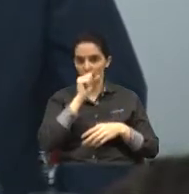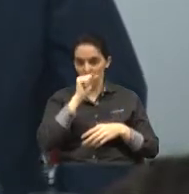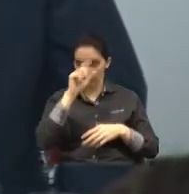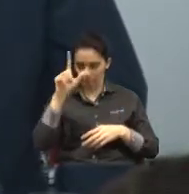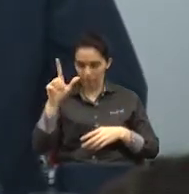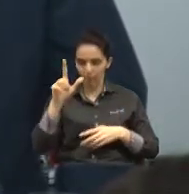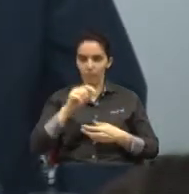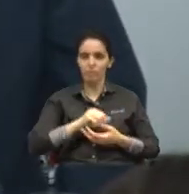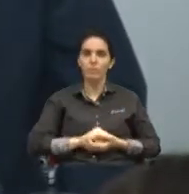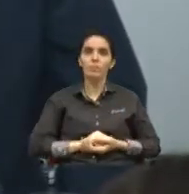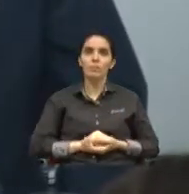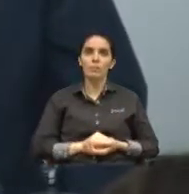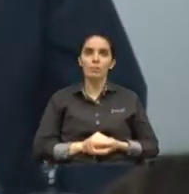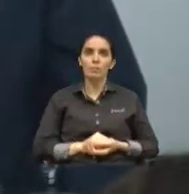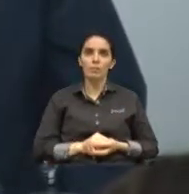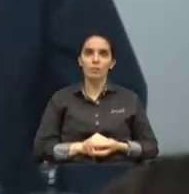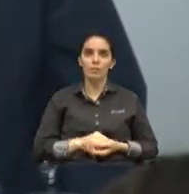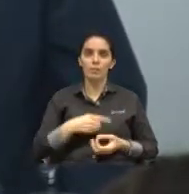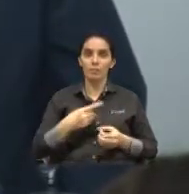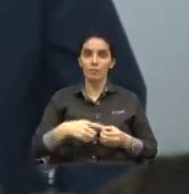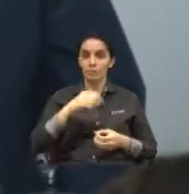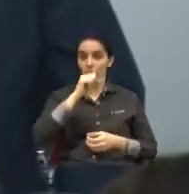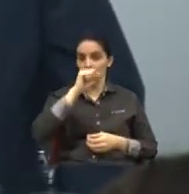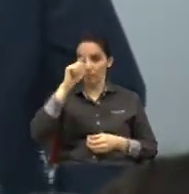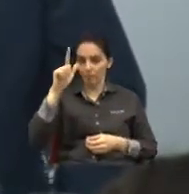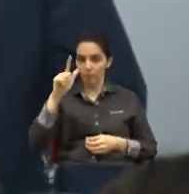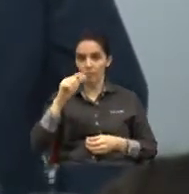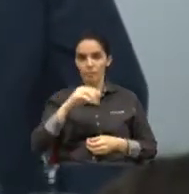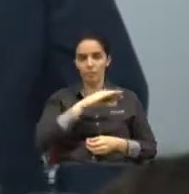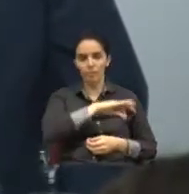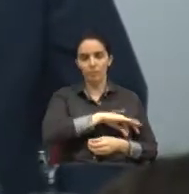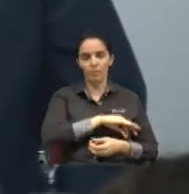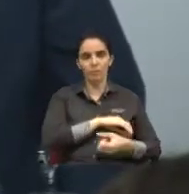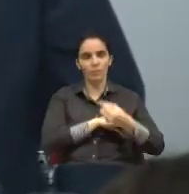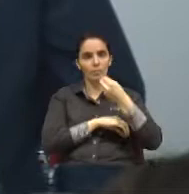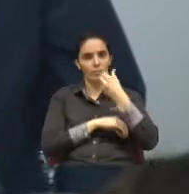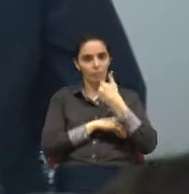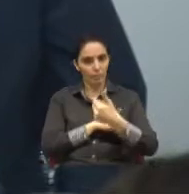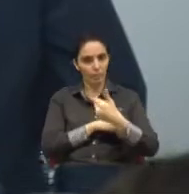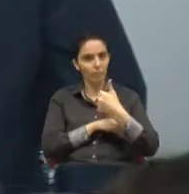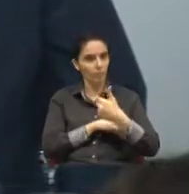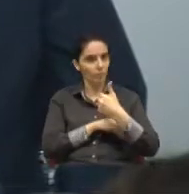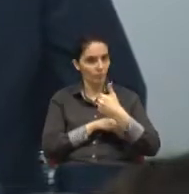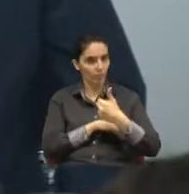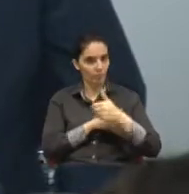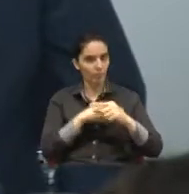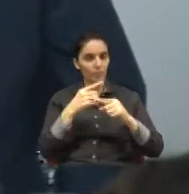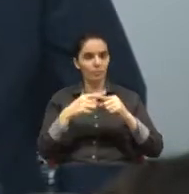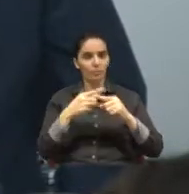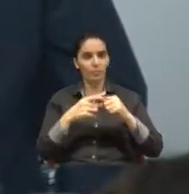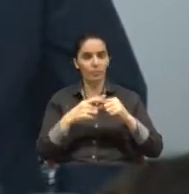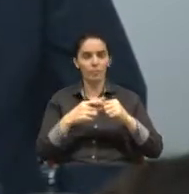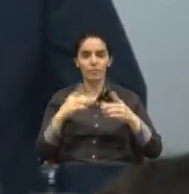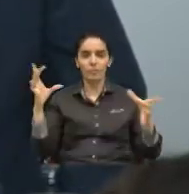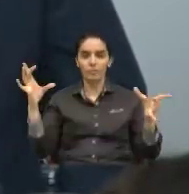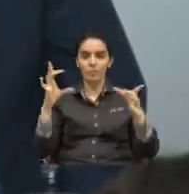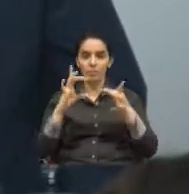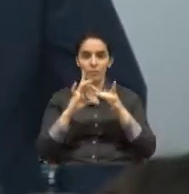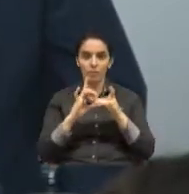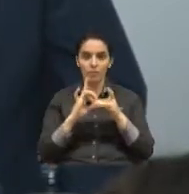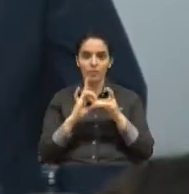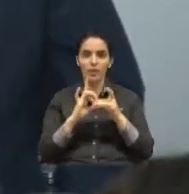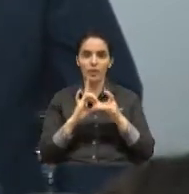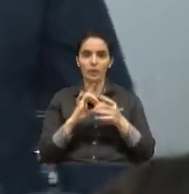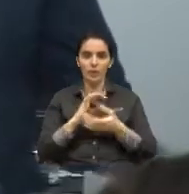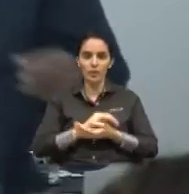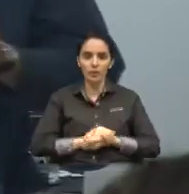referência no sentido de polícia, sendo que vocês são unidos. Parabéns, continuem honrando esse caminho de